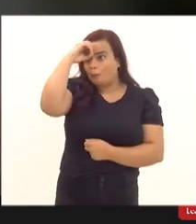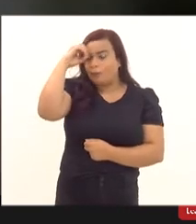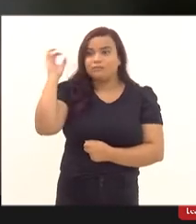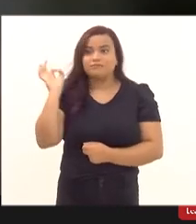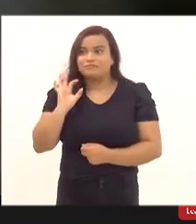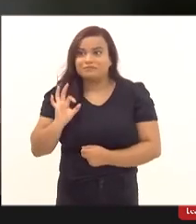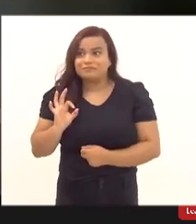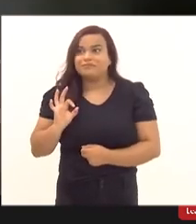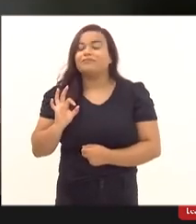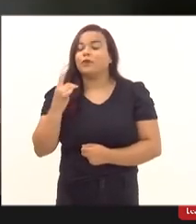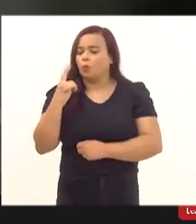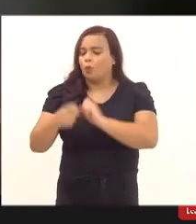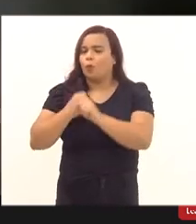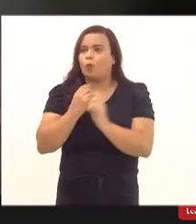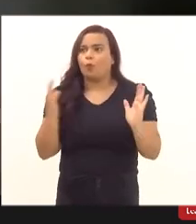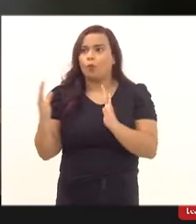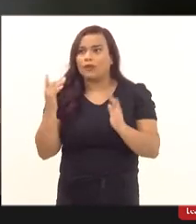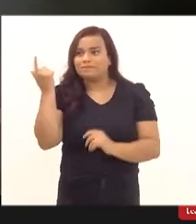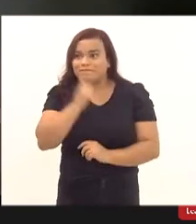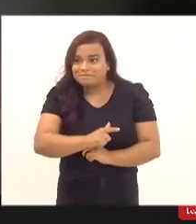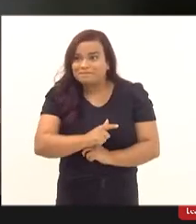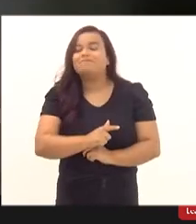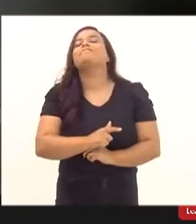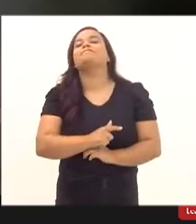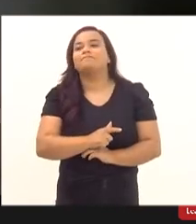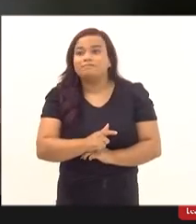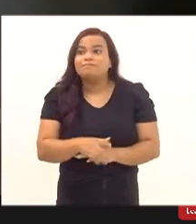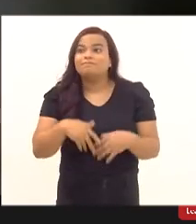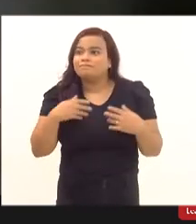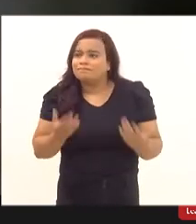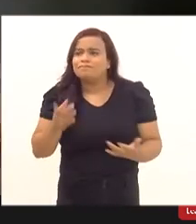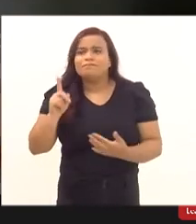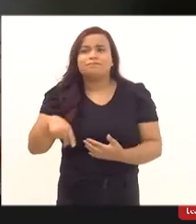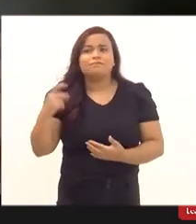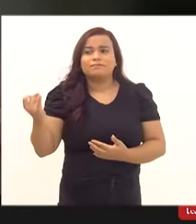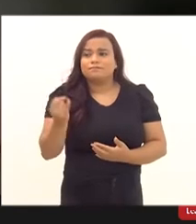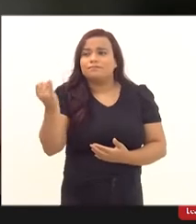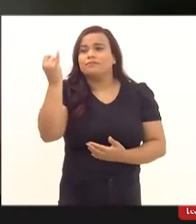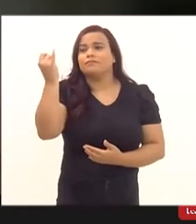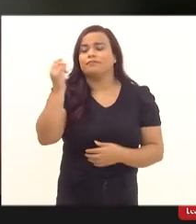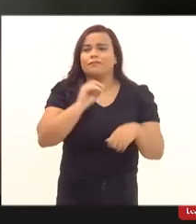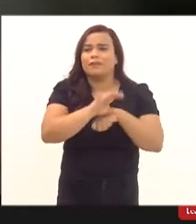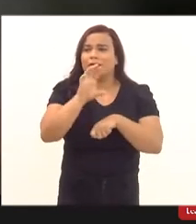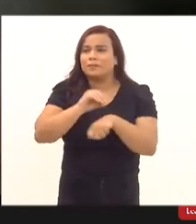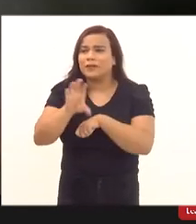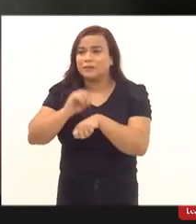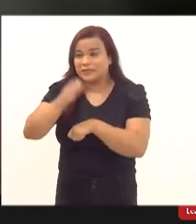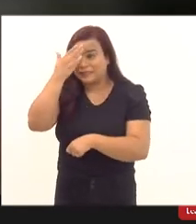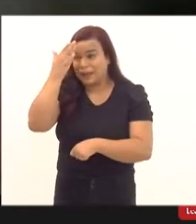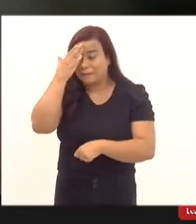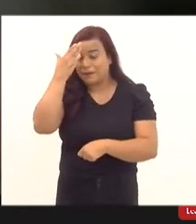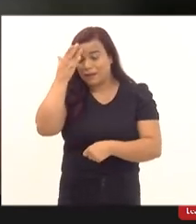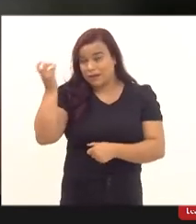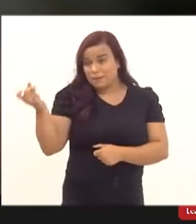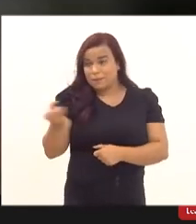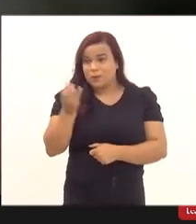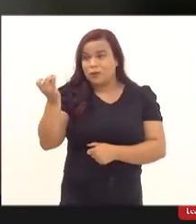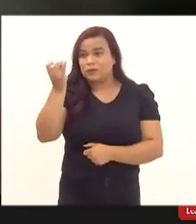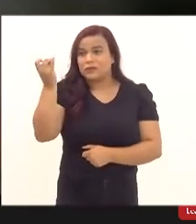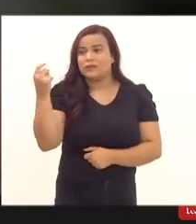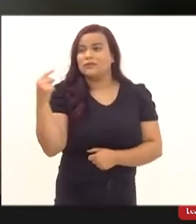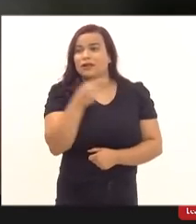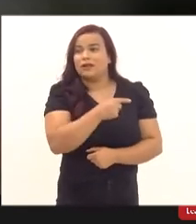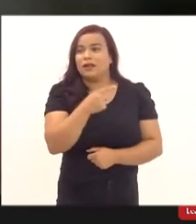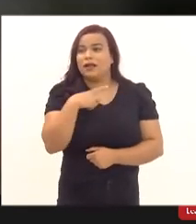reconheça a grande importância do rádio que penetra no mais distantes locais